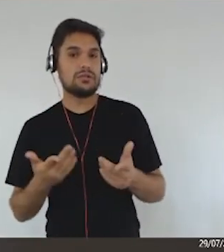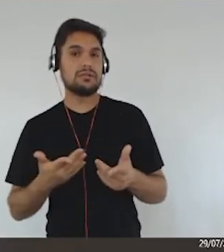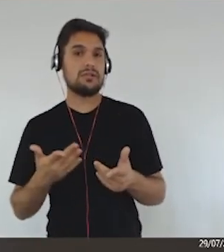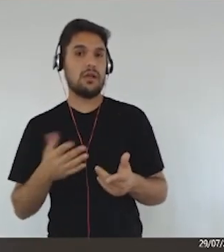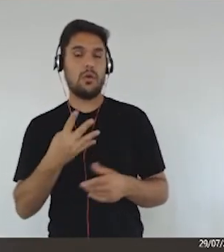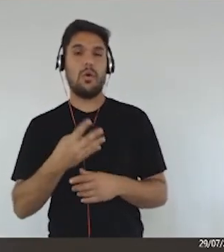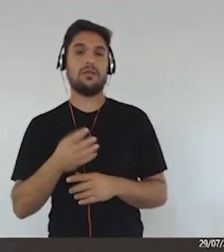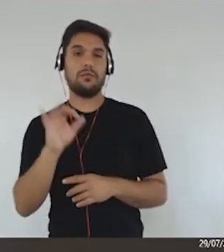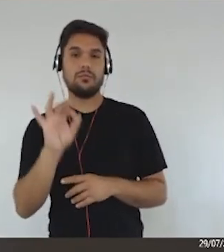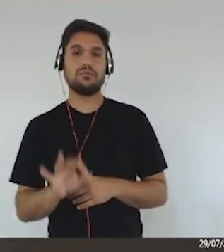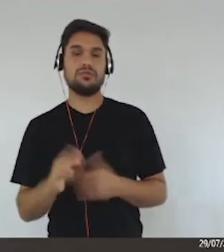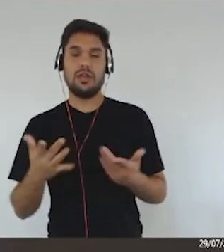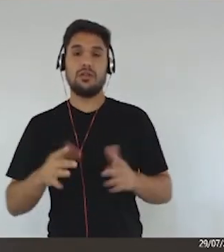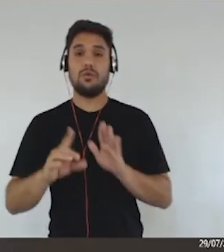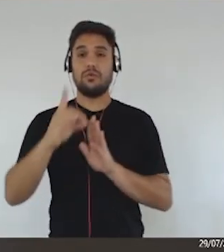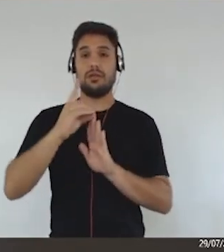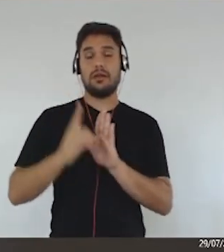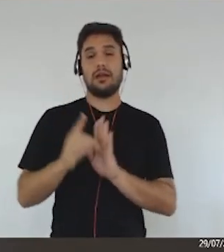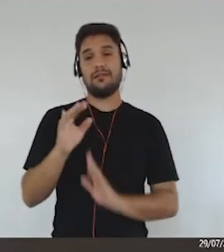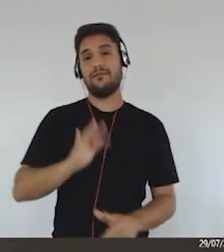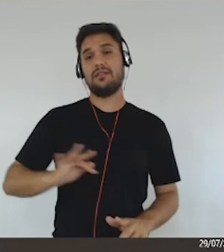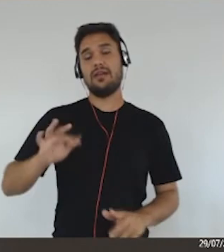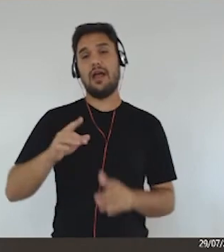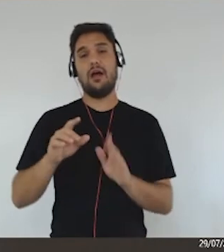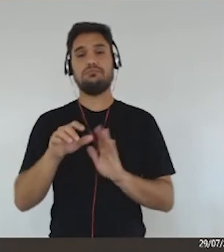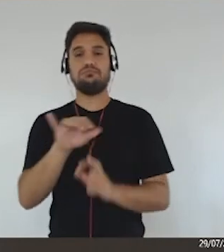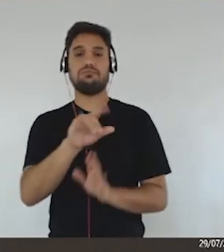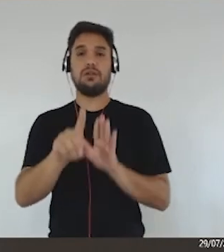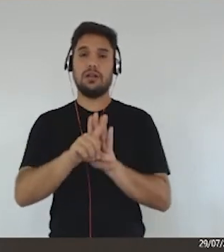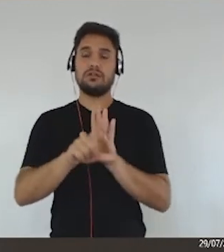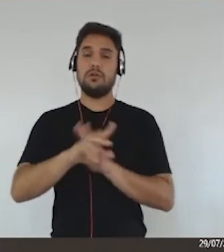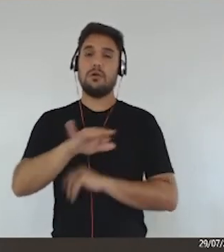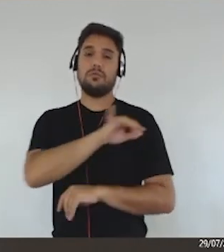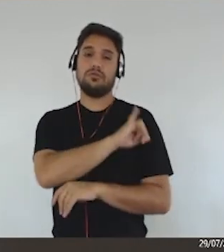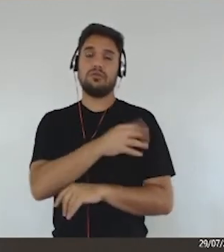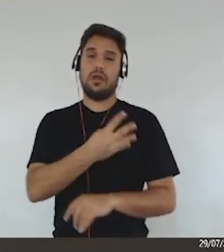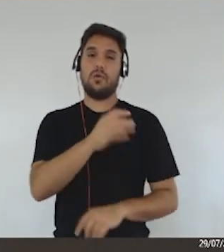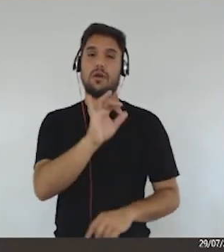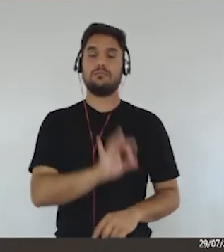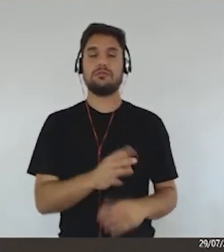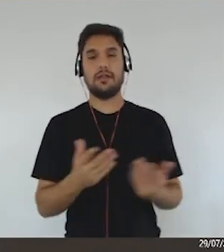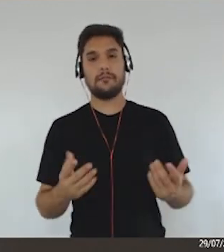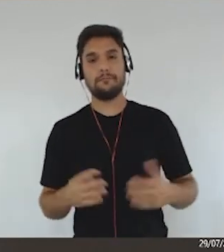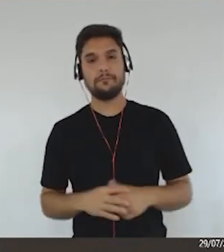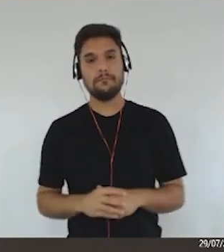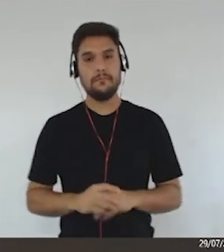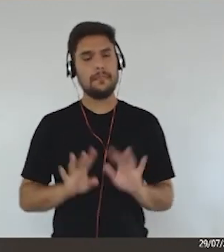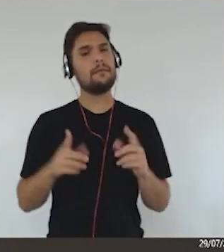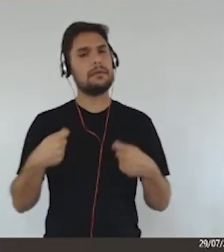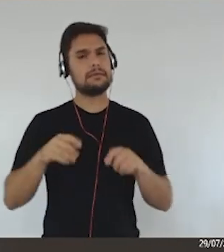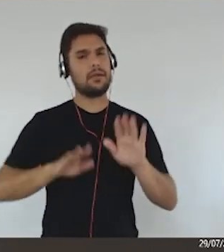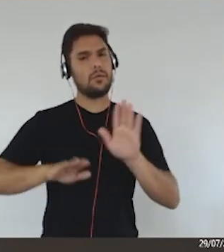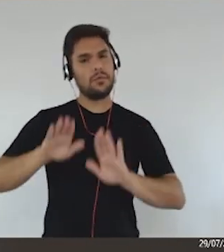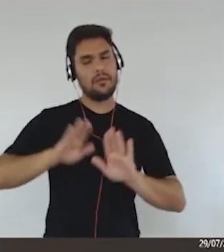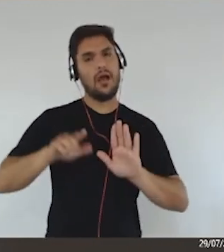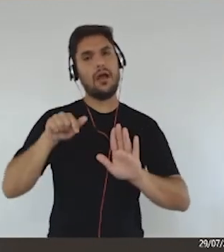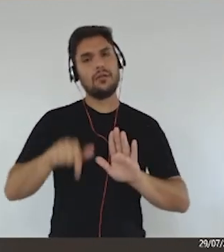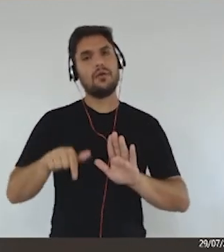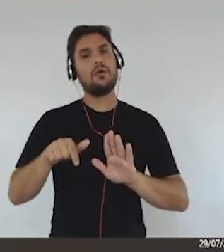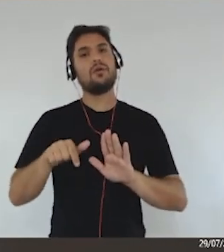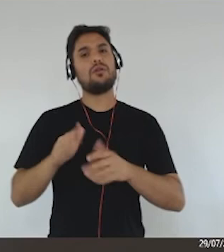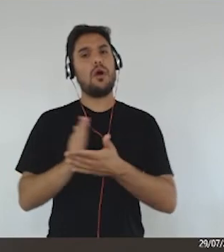de 4% no decreto federal, na regulamentação do Estado do Rio também é de 4%. Então, a gente tem que ter cuidado com relação